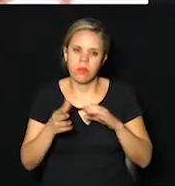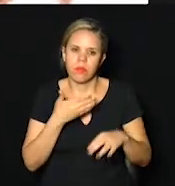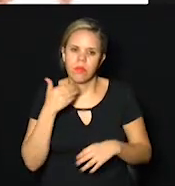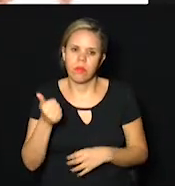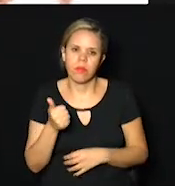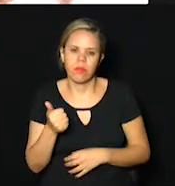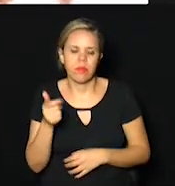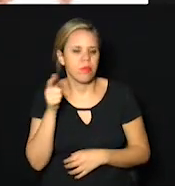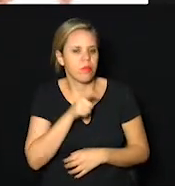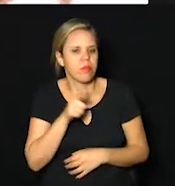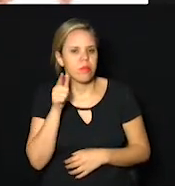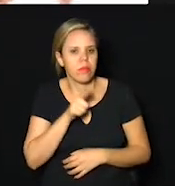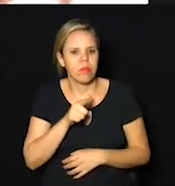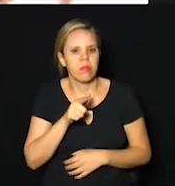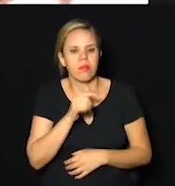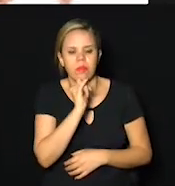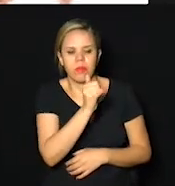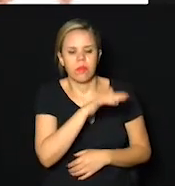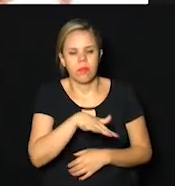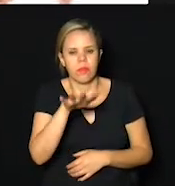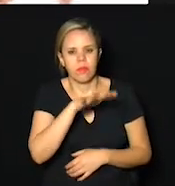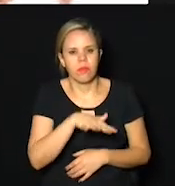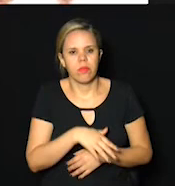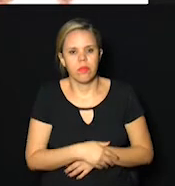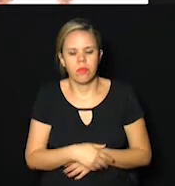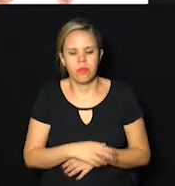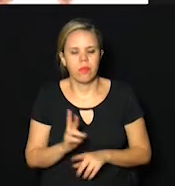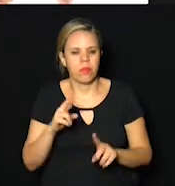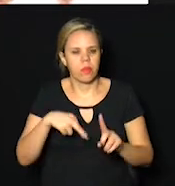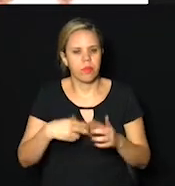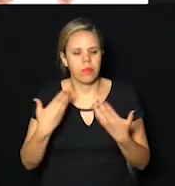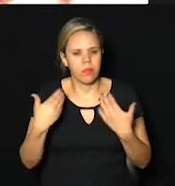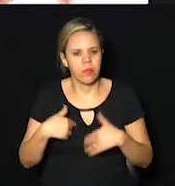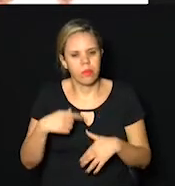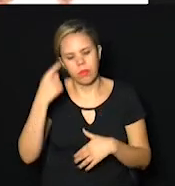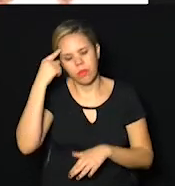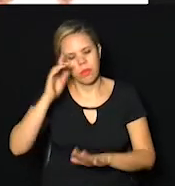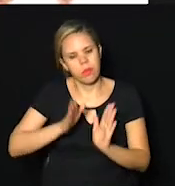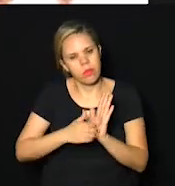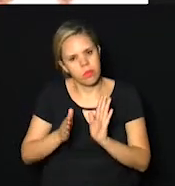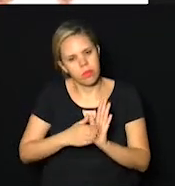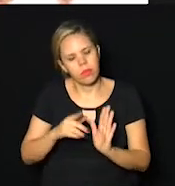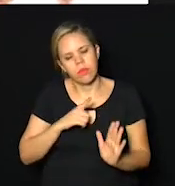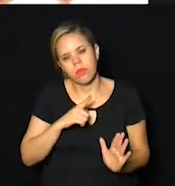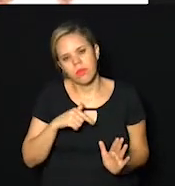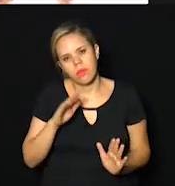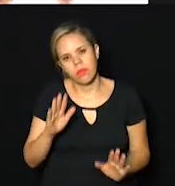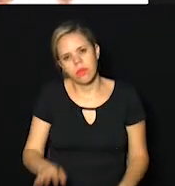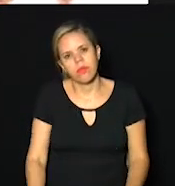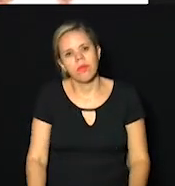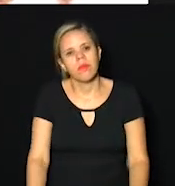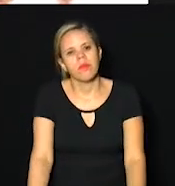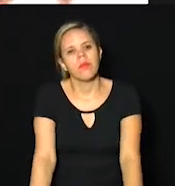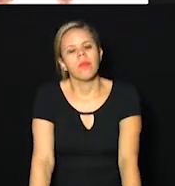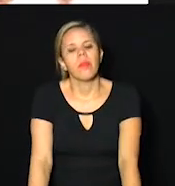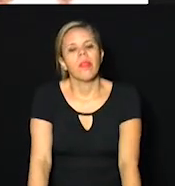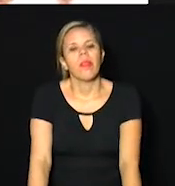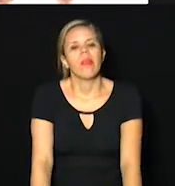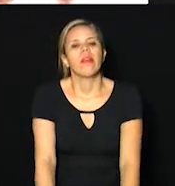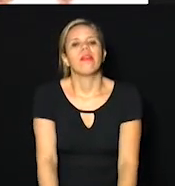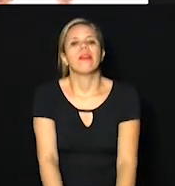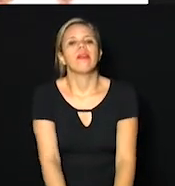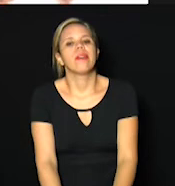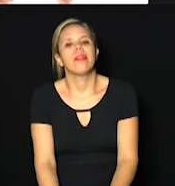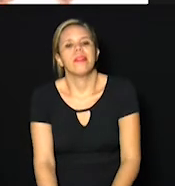eu consigo dizer para eles o que eu represento, qual é a ideia que eu tenho e tudo mais, tá bom? E